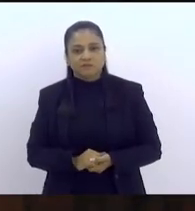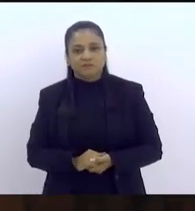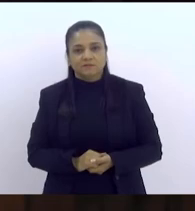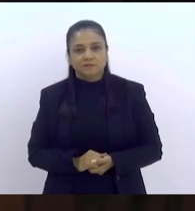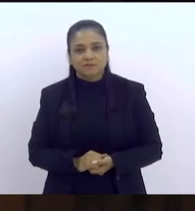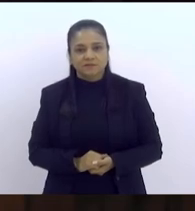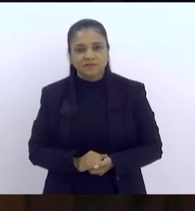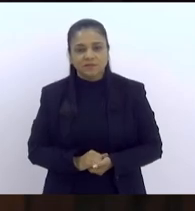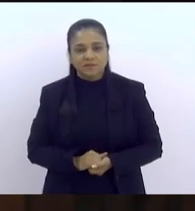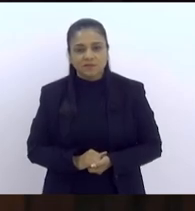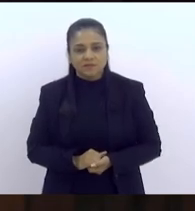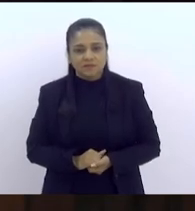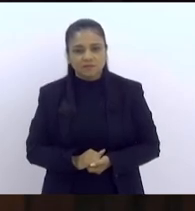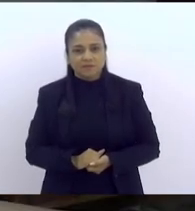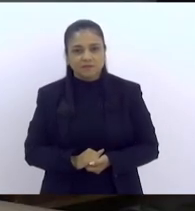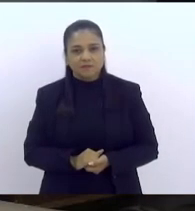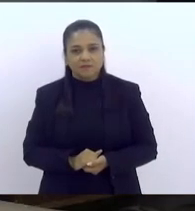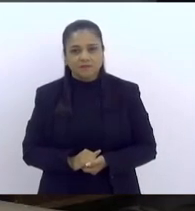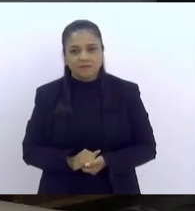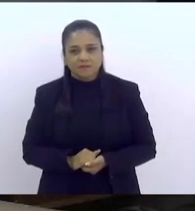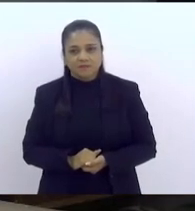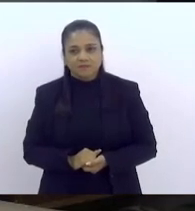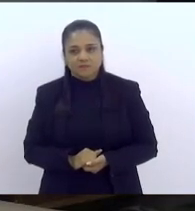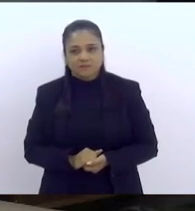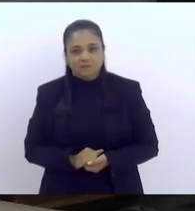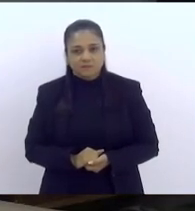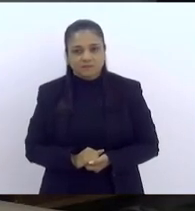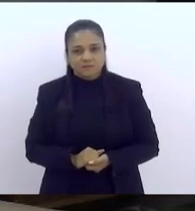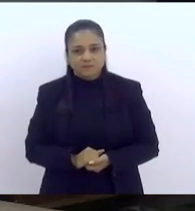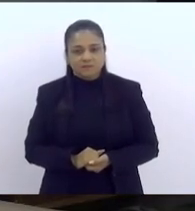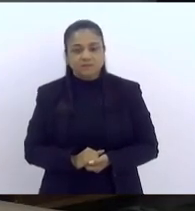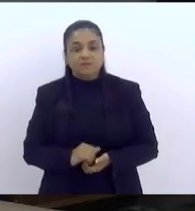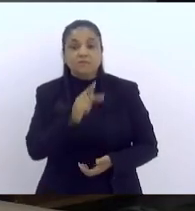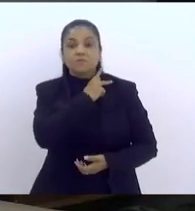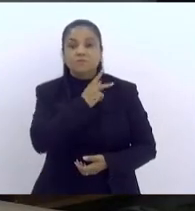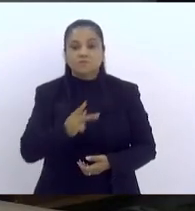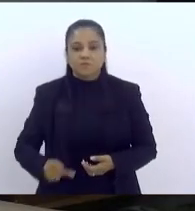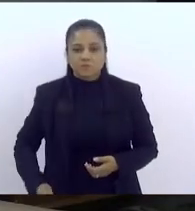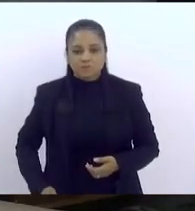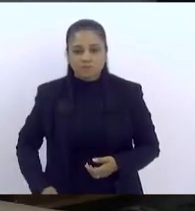aí, intimidade é posto. Presidente,